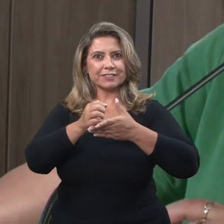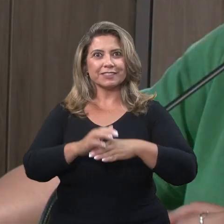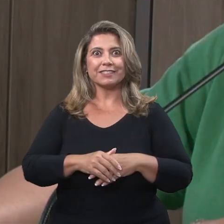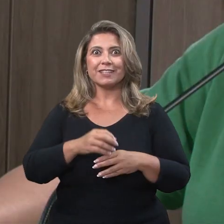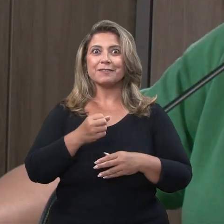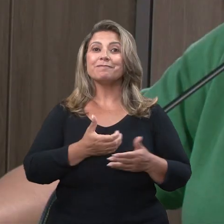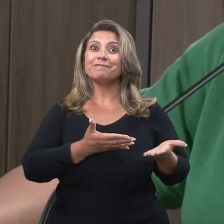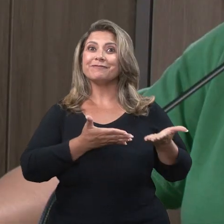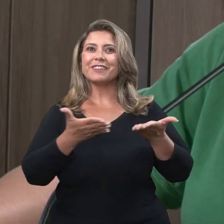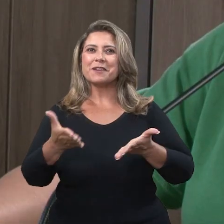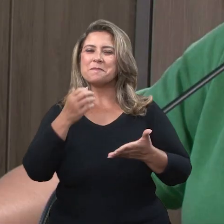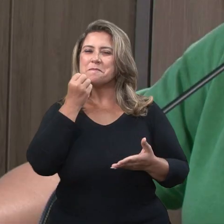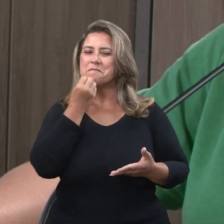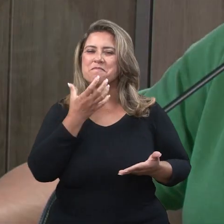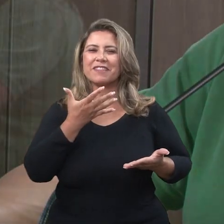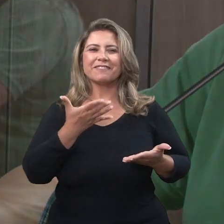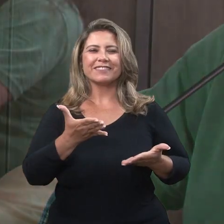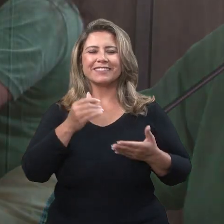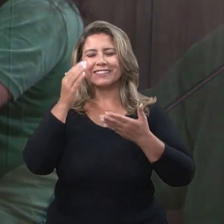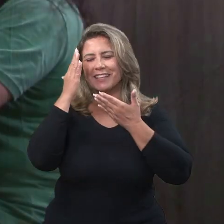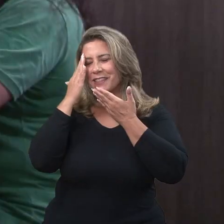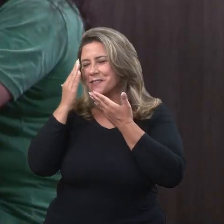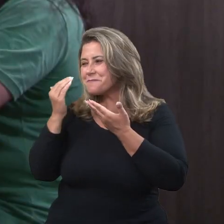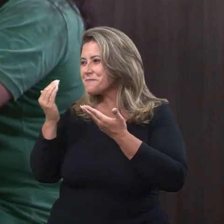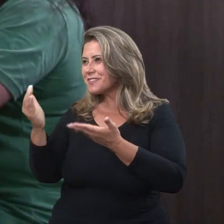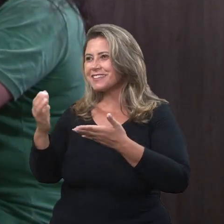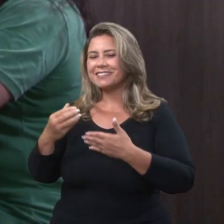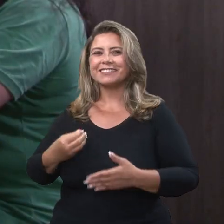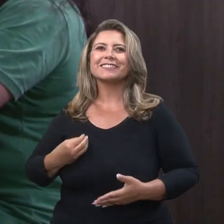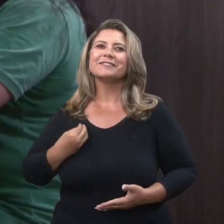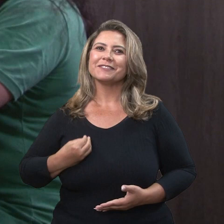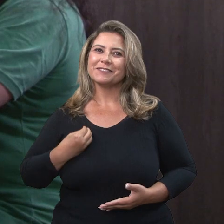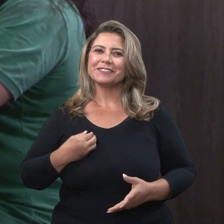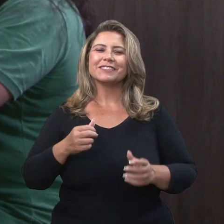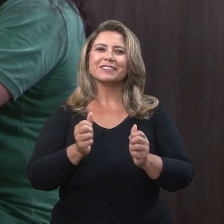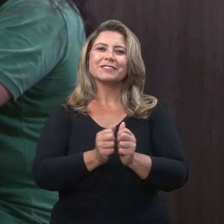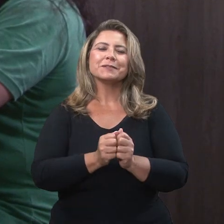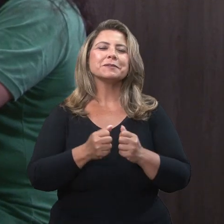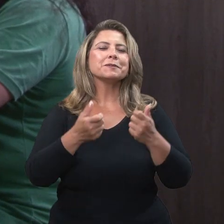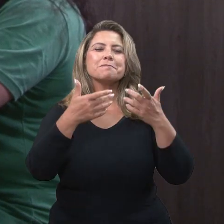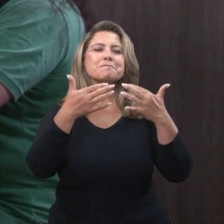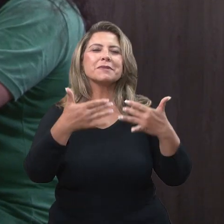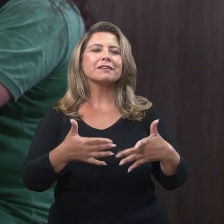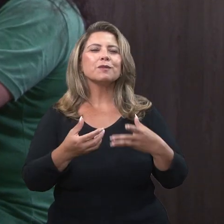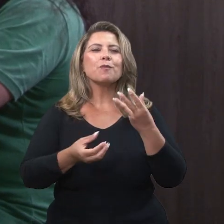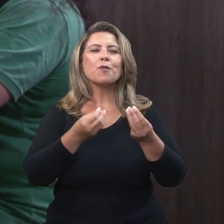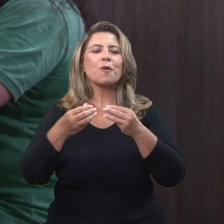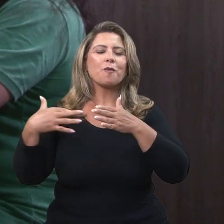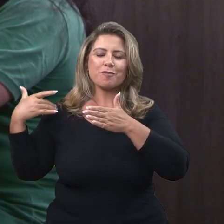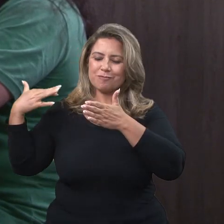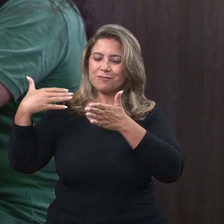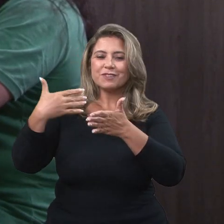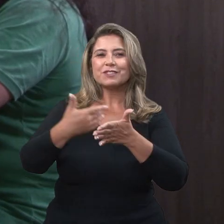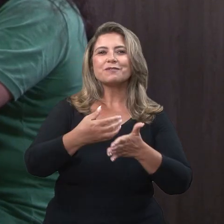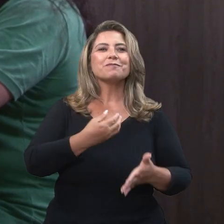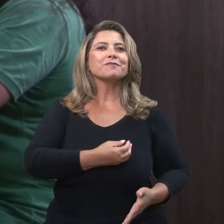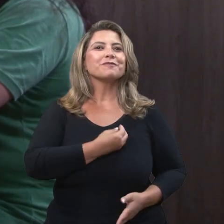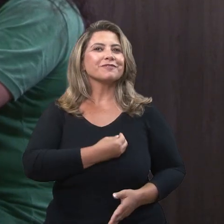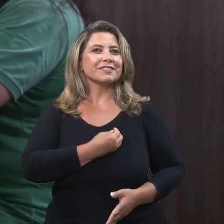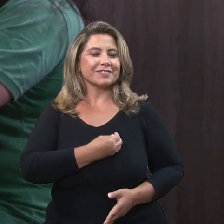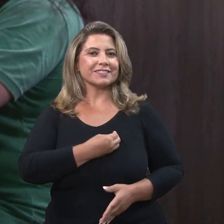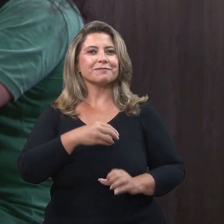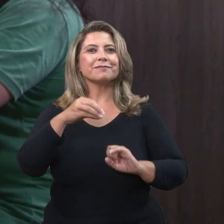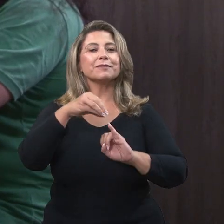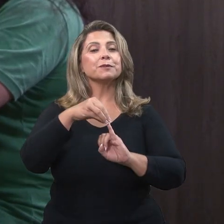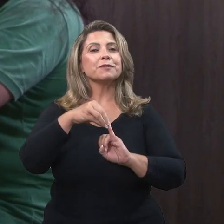seja bem-vinda. Muito obrigada pela sua presença aqui hoje conosco. Diz um pouquinho sobre a sua trajetória no IFB e também a